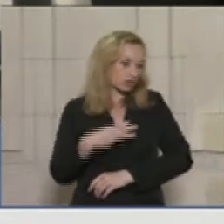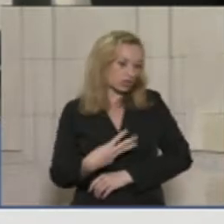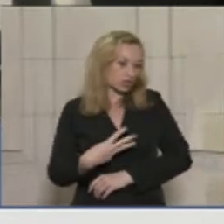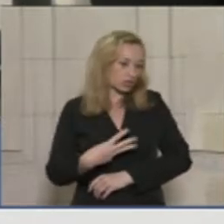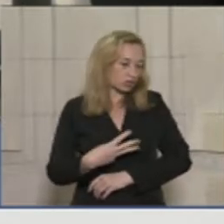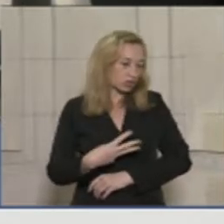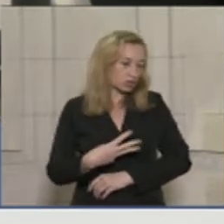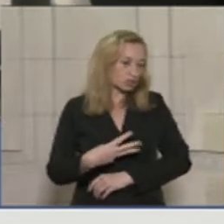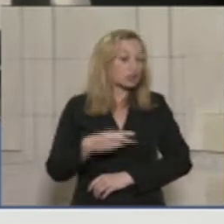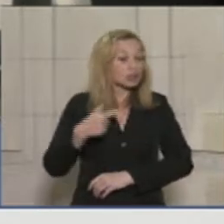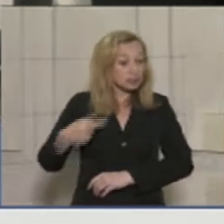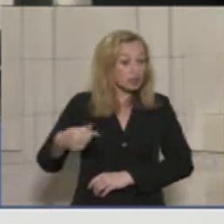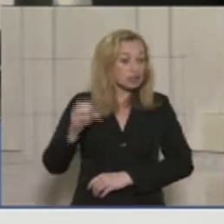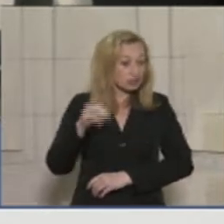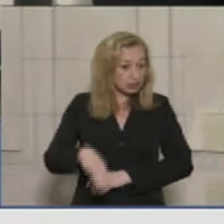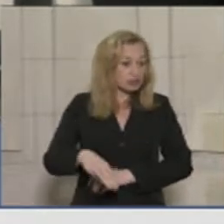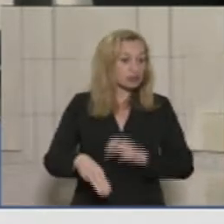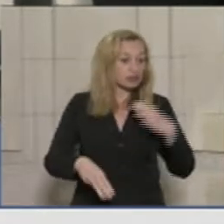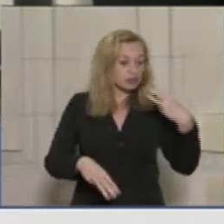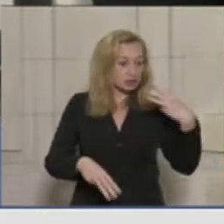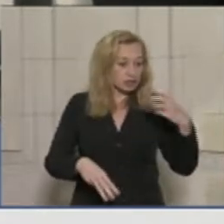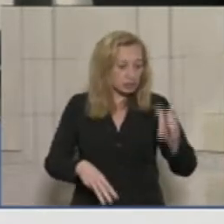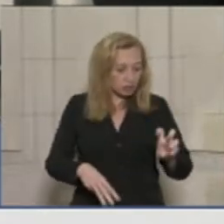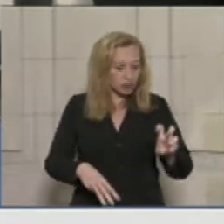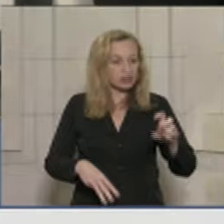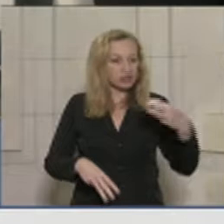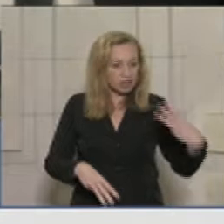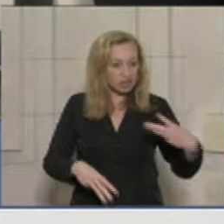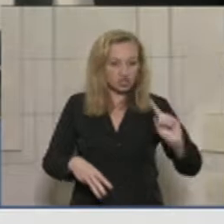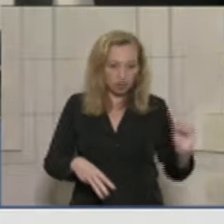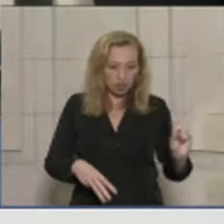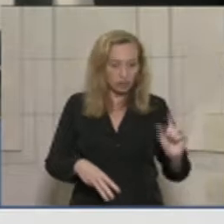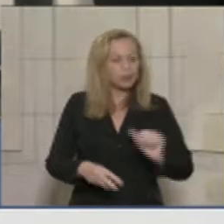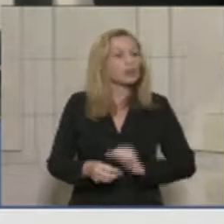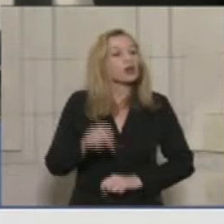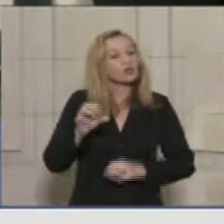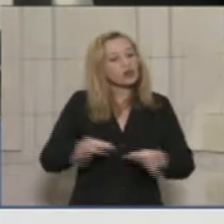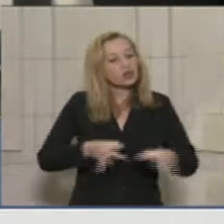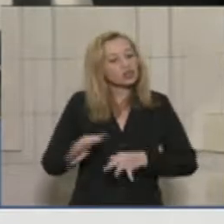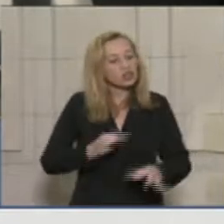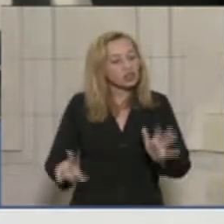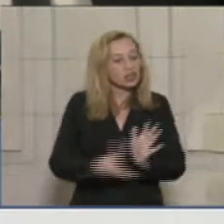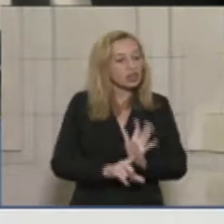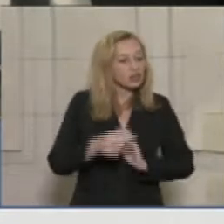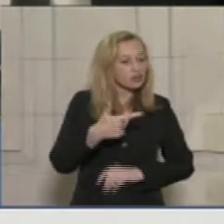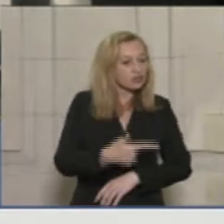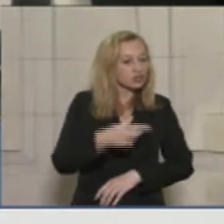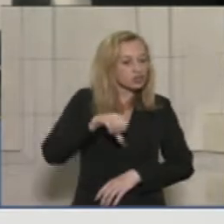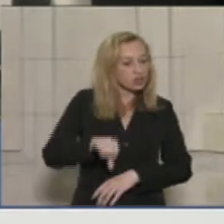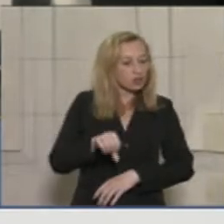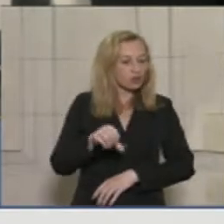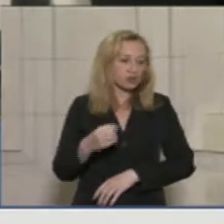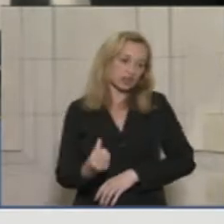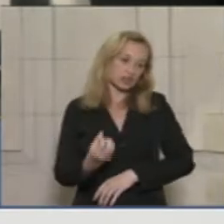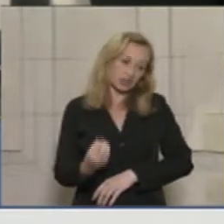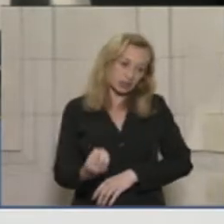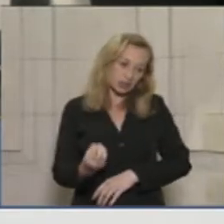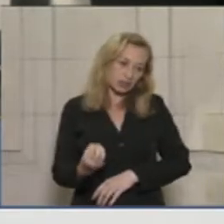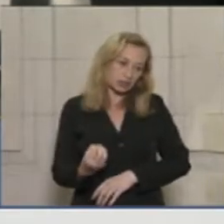2593, 7 sim e 53 não. Projeto de lei